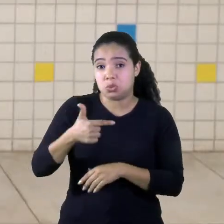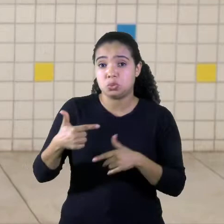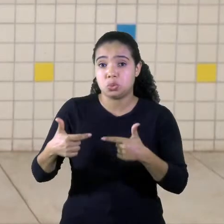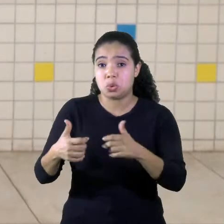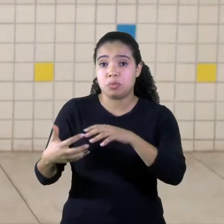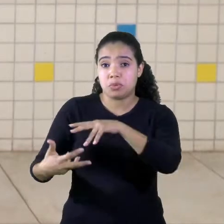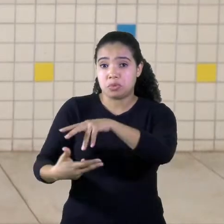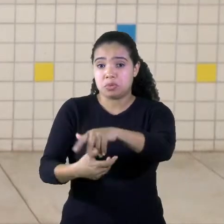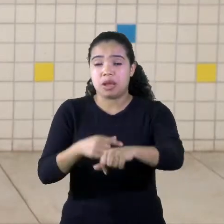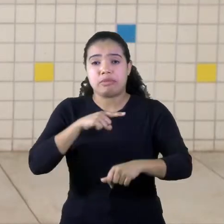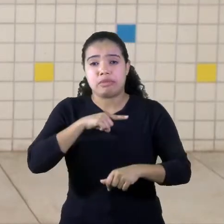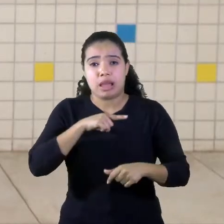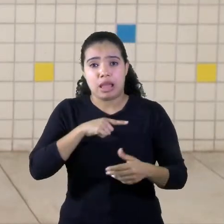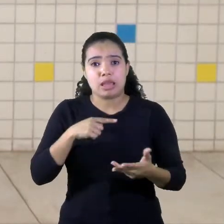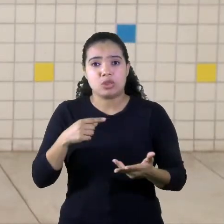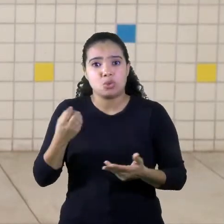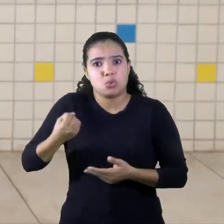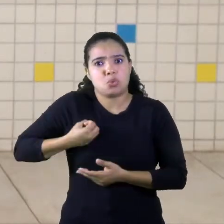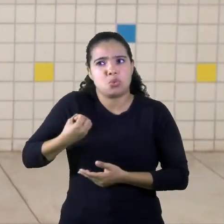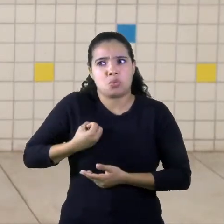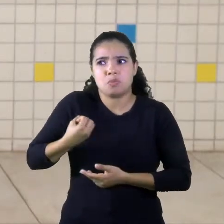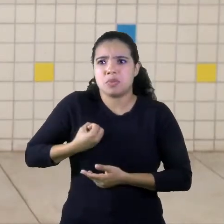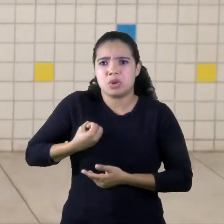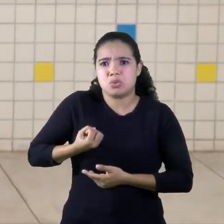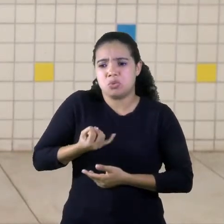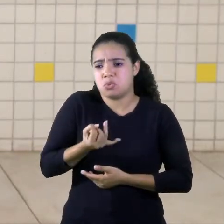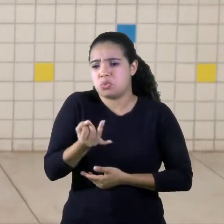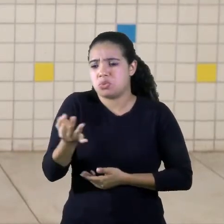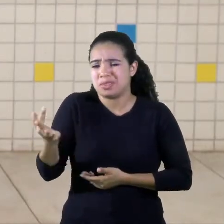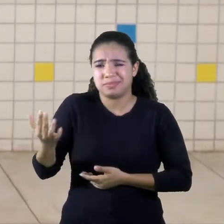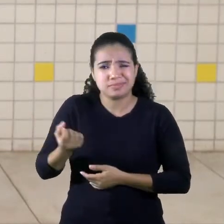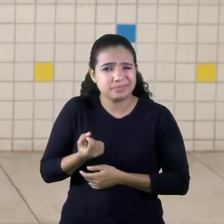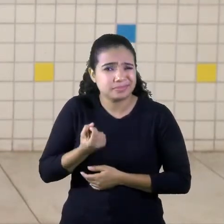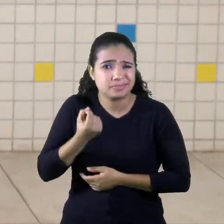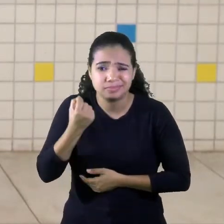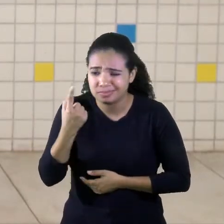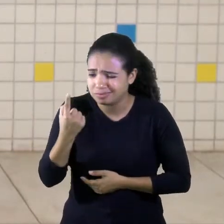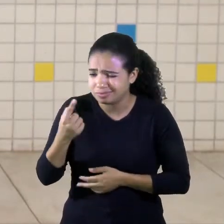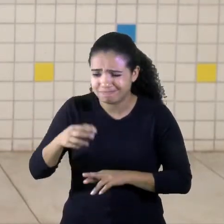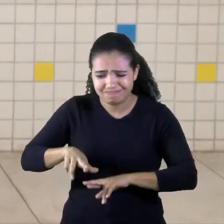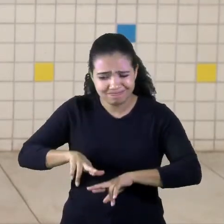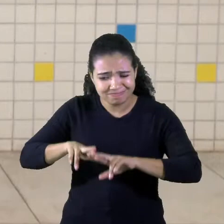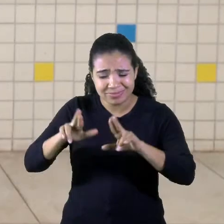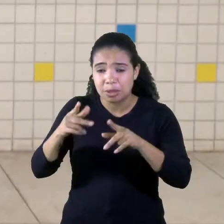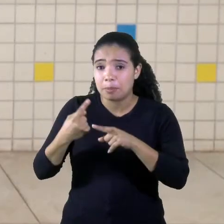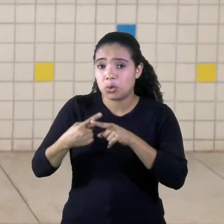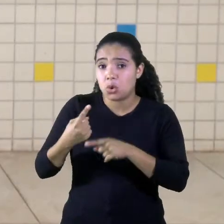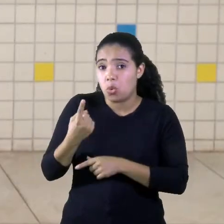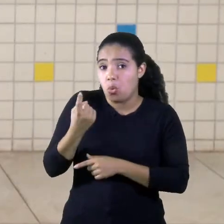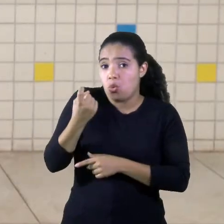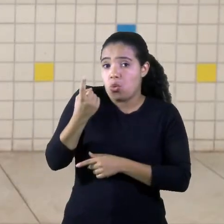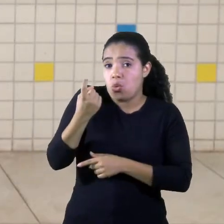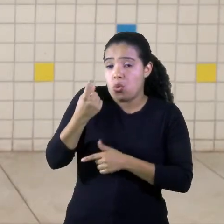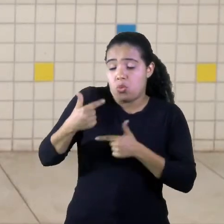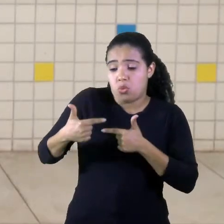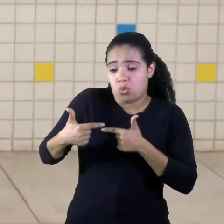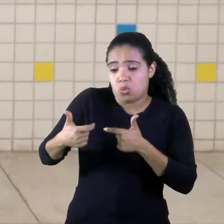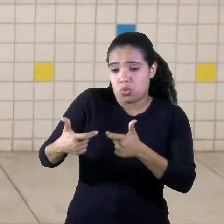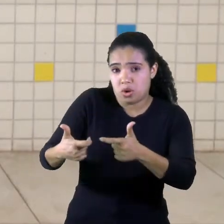Mundial, ela tem alguns números muito bizarros, muito estranhos, porque em apenas um único conflito, que se estendeu